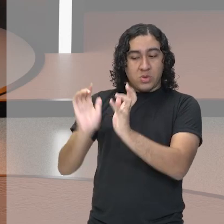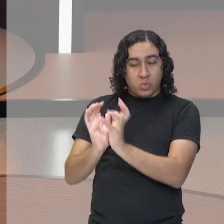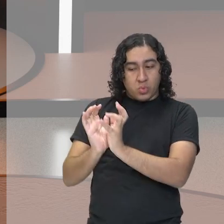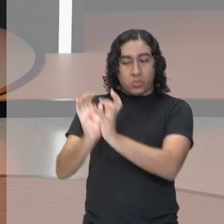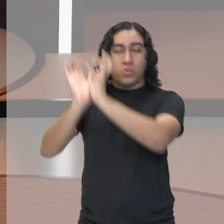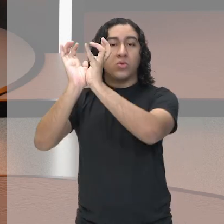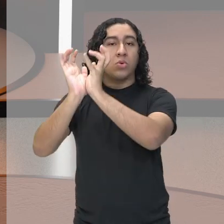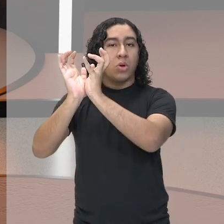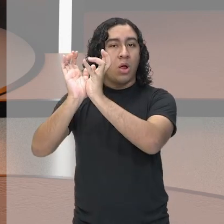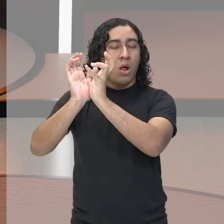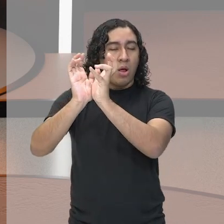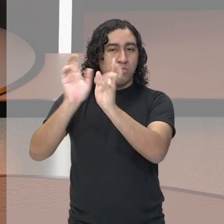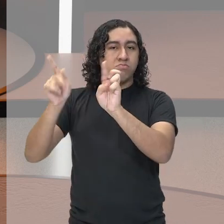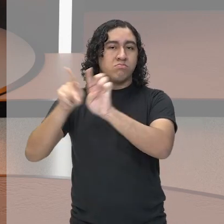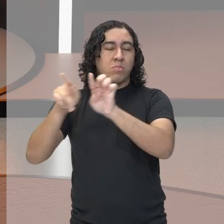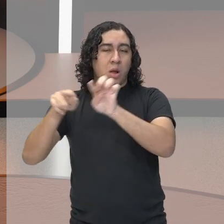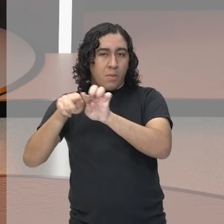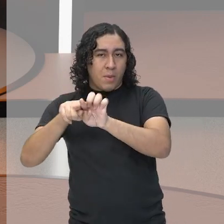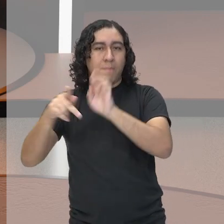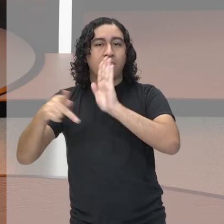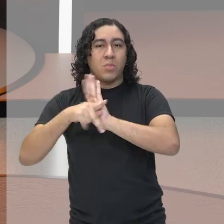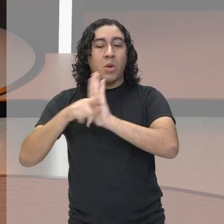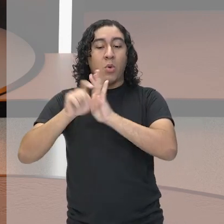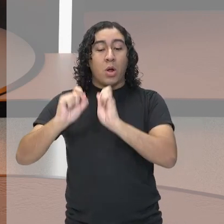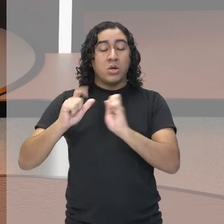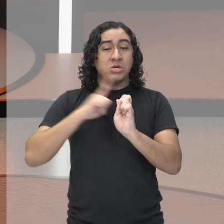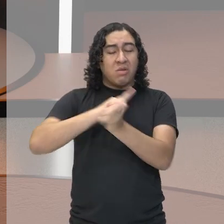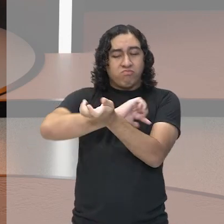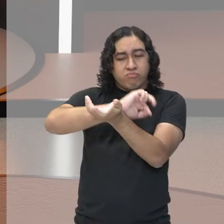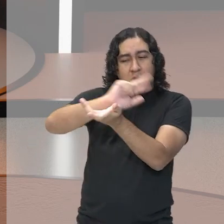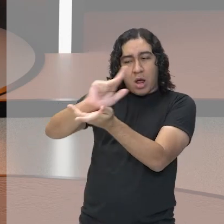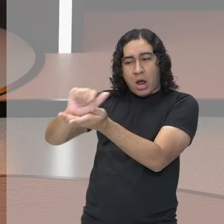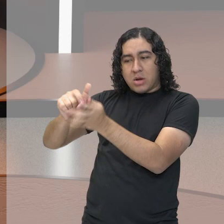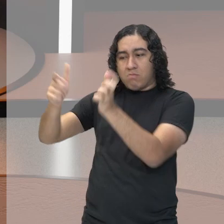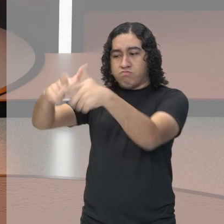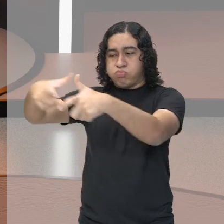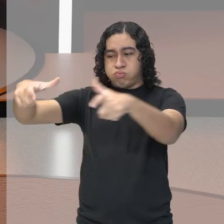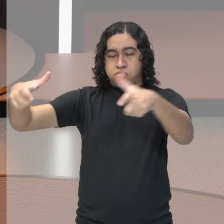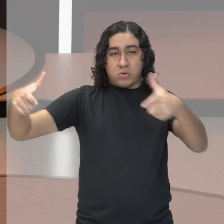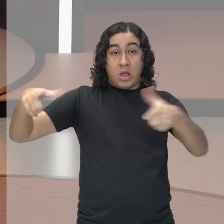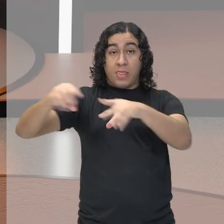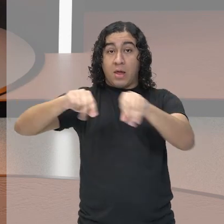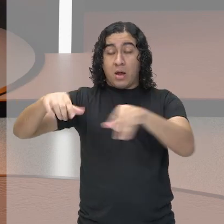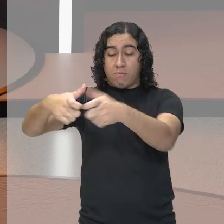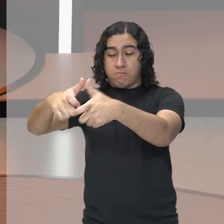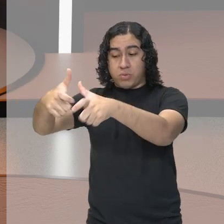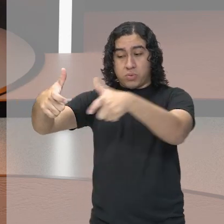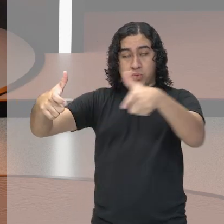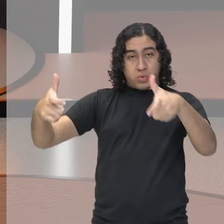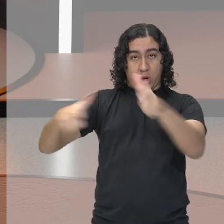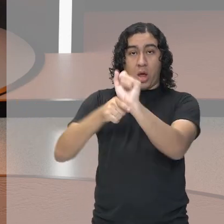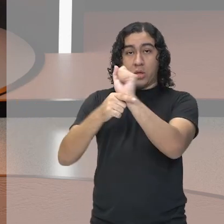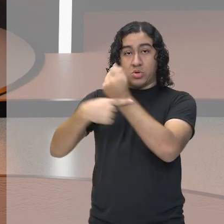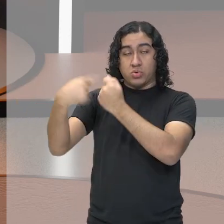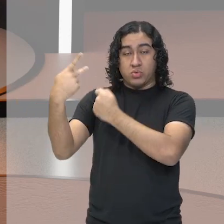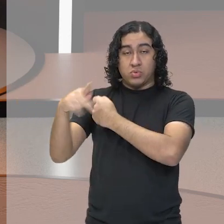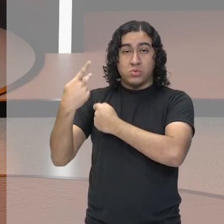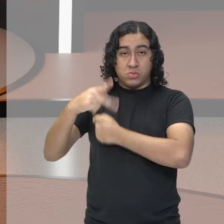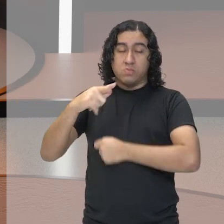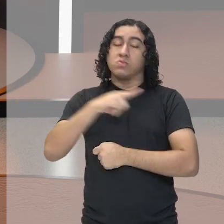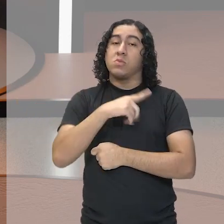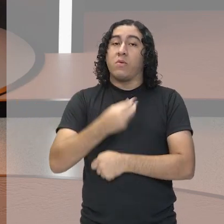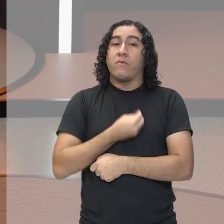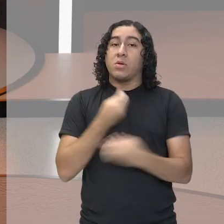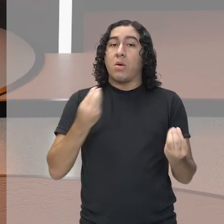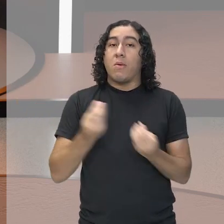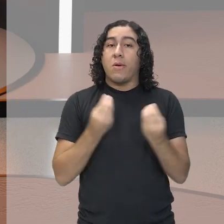agrária, assentada nas grandes propriedades, aí nos chamados latifúndios, territoriais, vivia